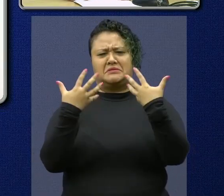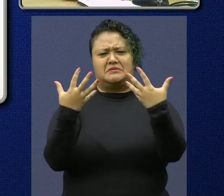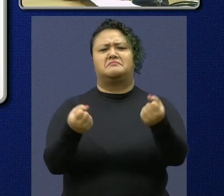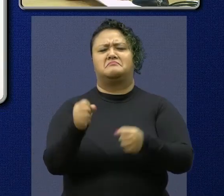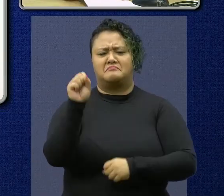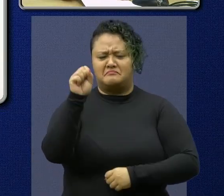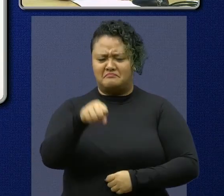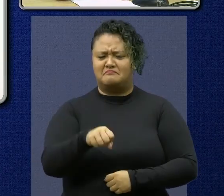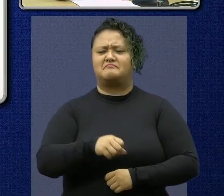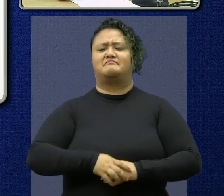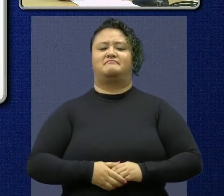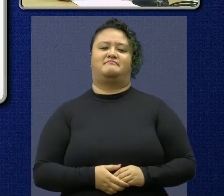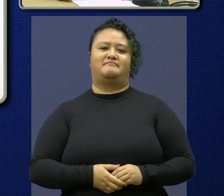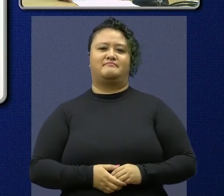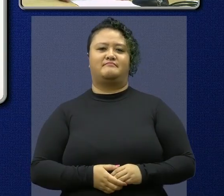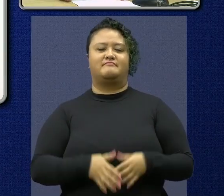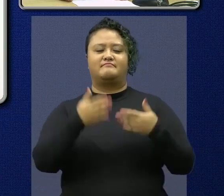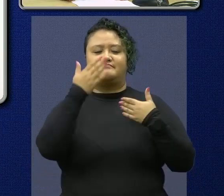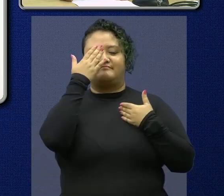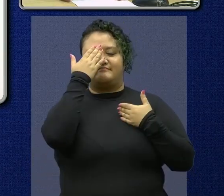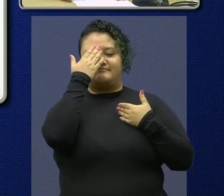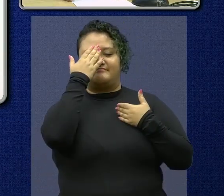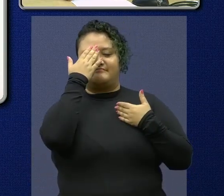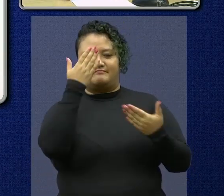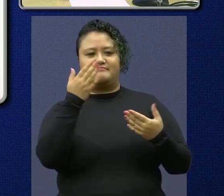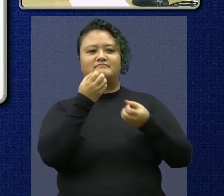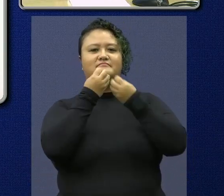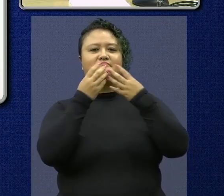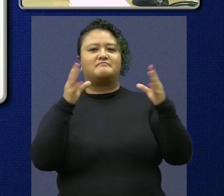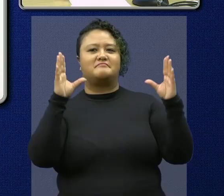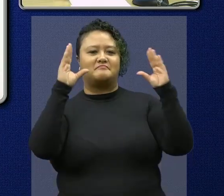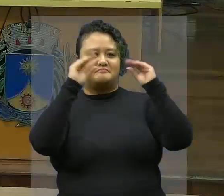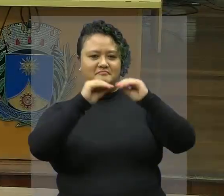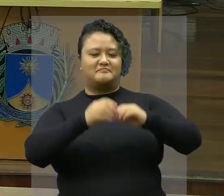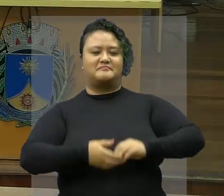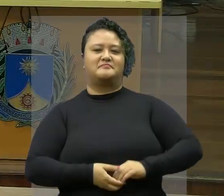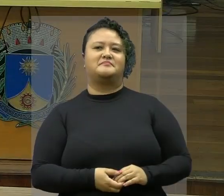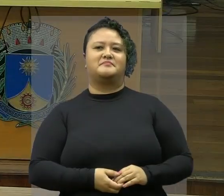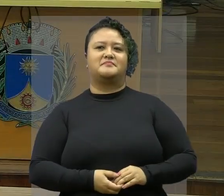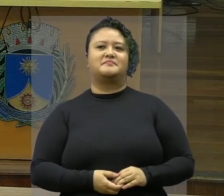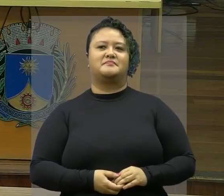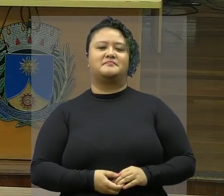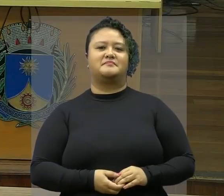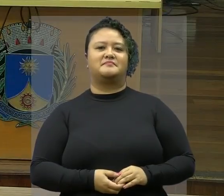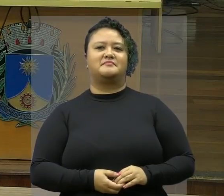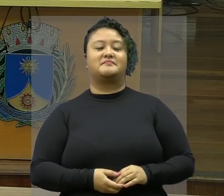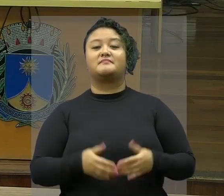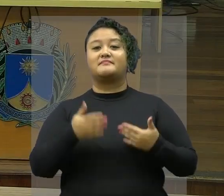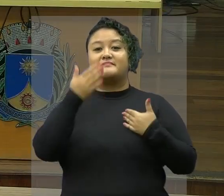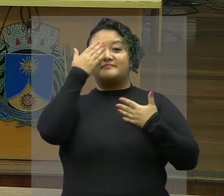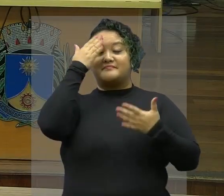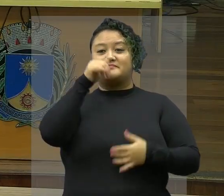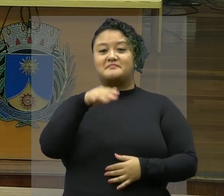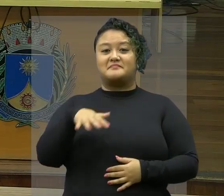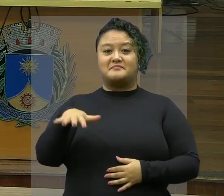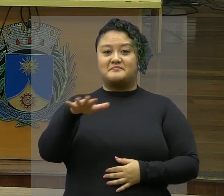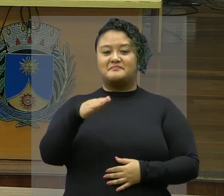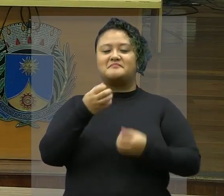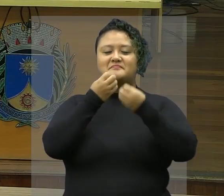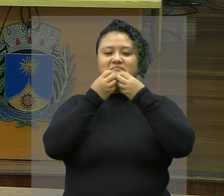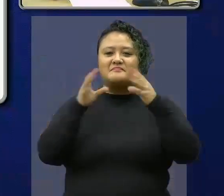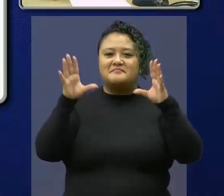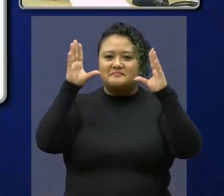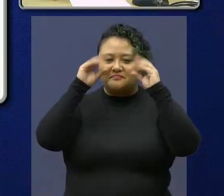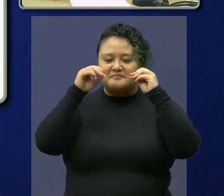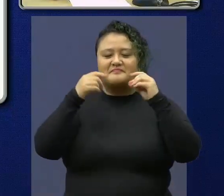tenha dúvida nenhuma. Obrigado, Edilson. Tenha uma boa noite. Imagino. Até a gente Agradeço se fala a mais. todos. Uma boa noite e me